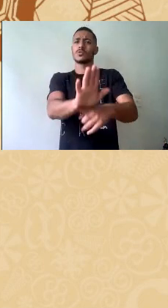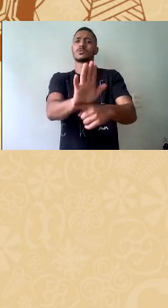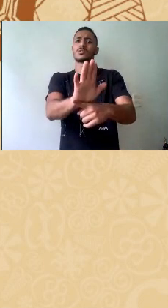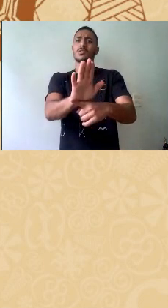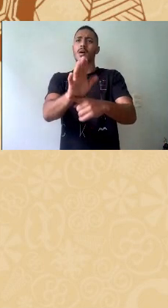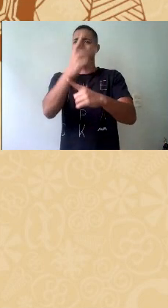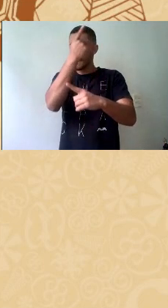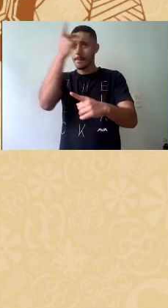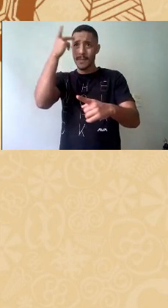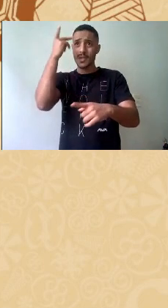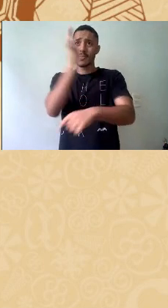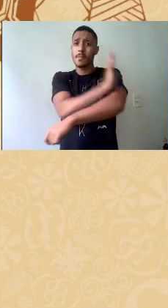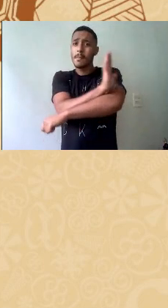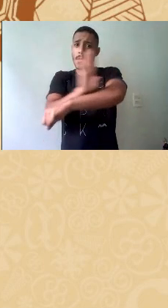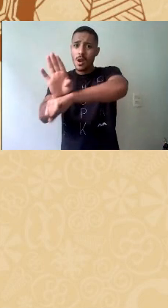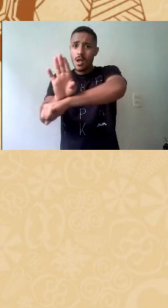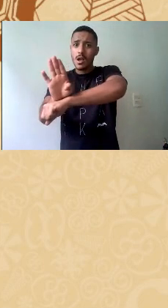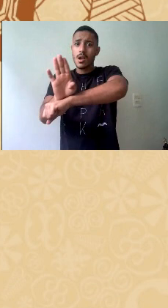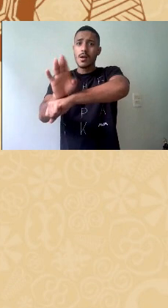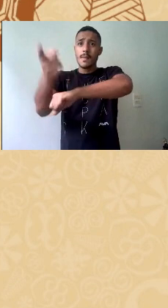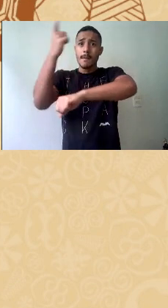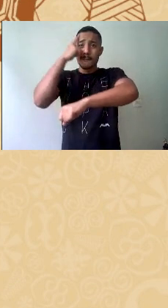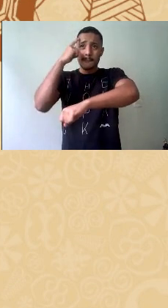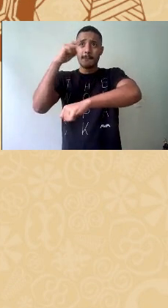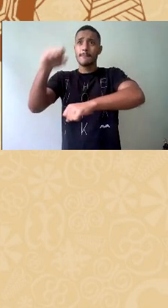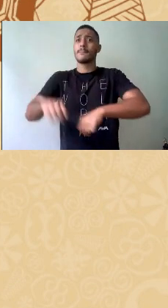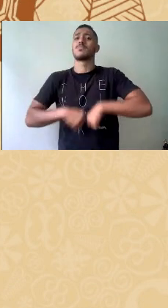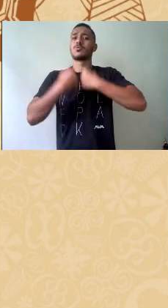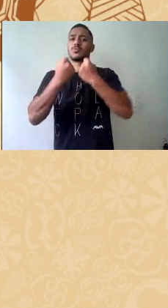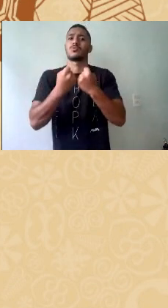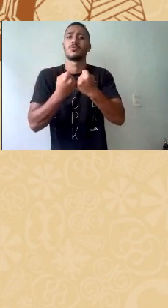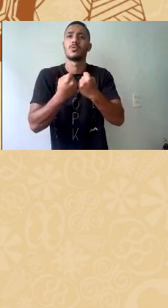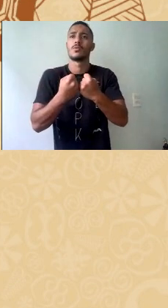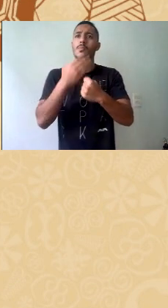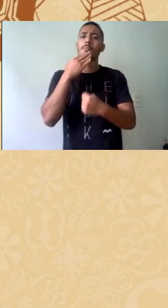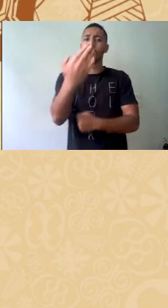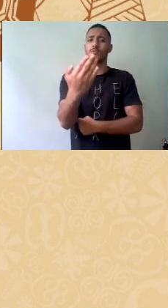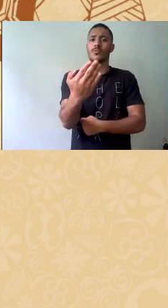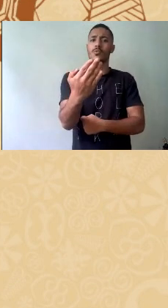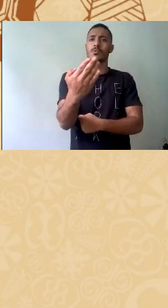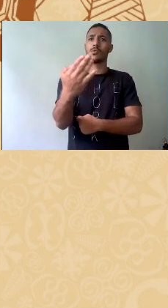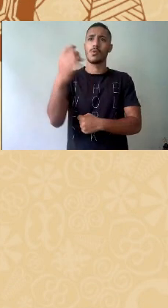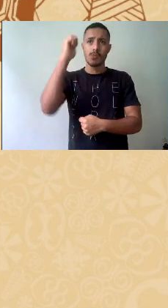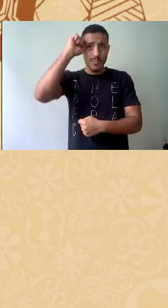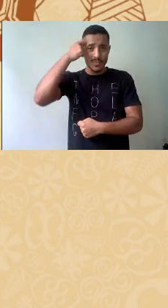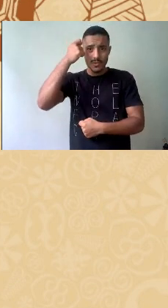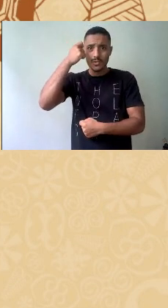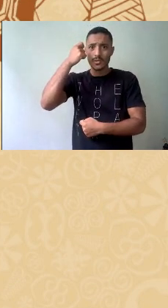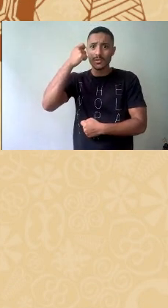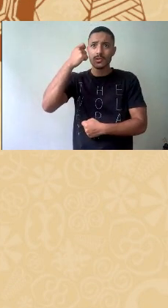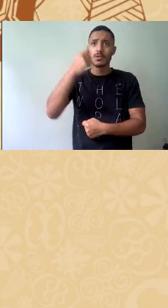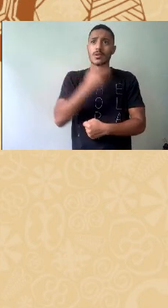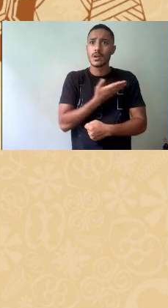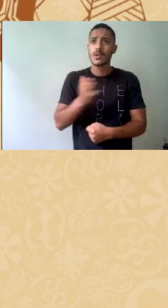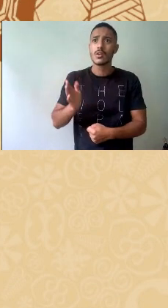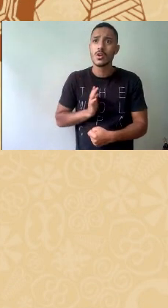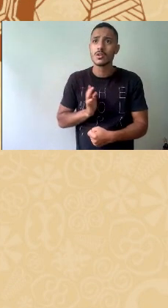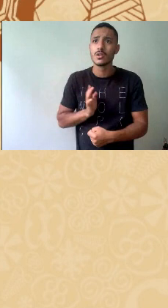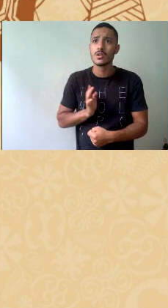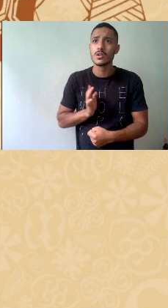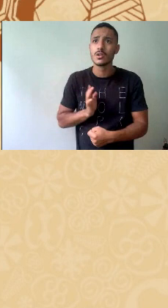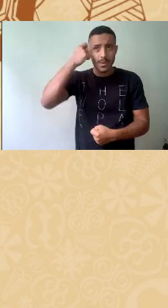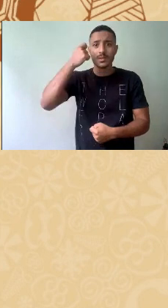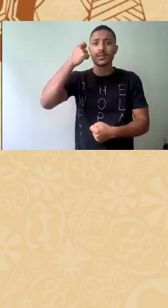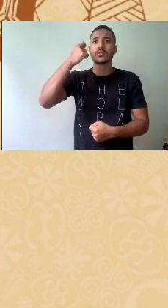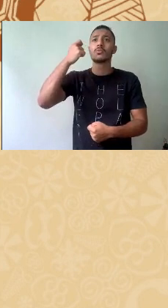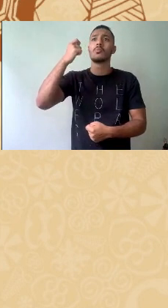elas pensem e falem sobre, né? Então, seria importante, porque nós, pessoas negras, morremos um pouco, como você disse,